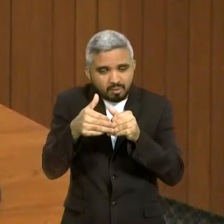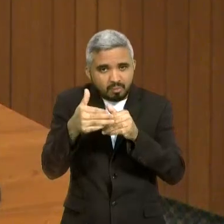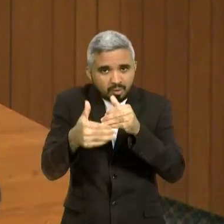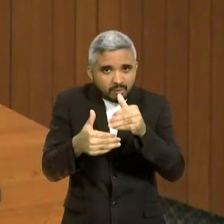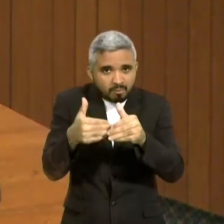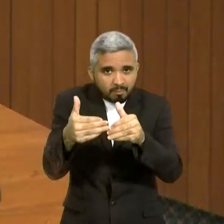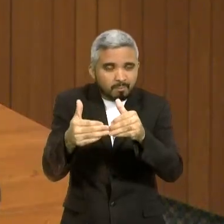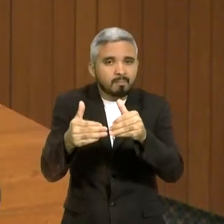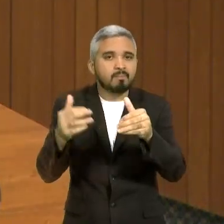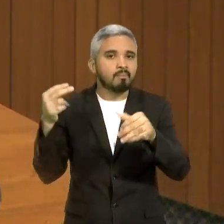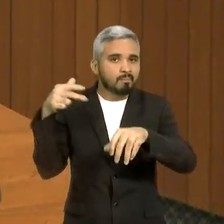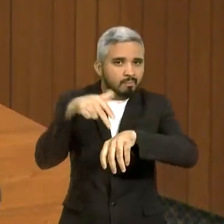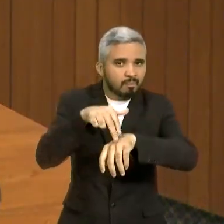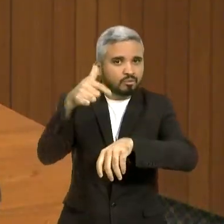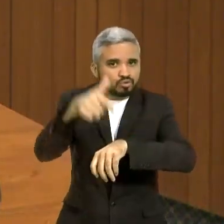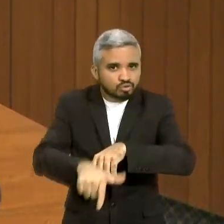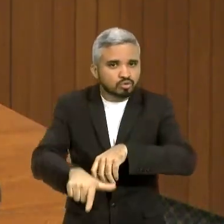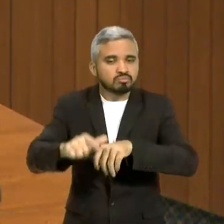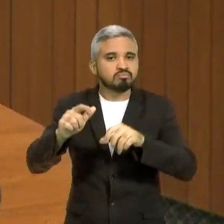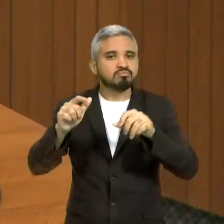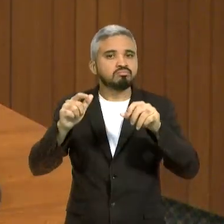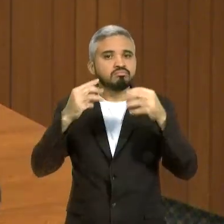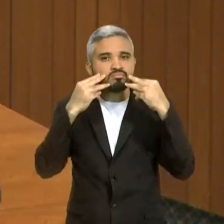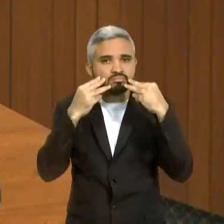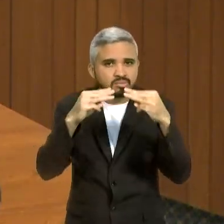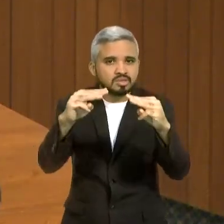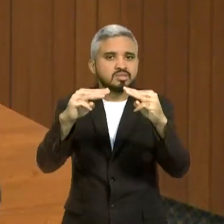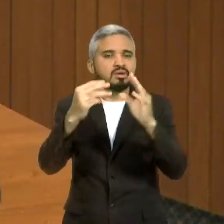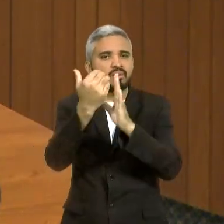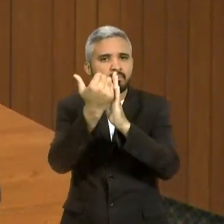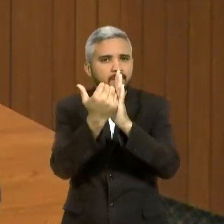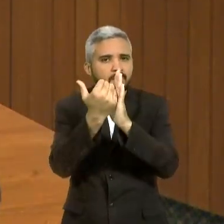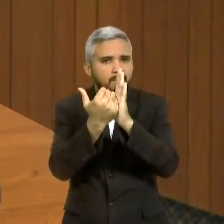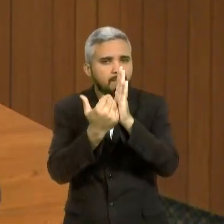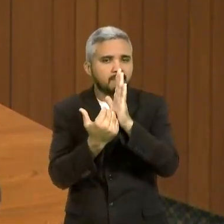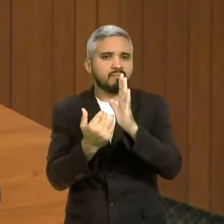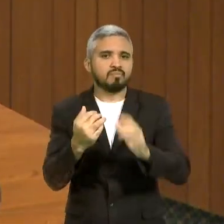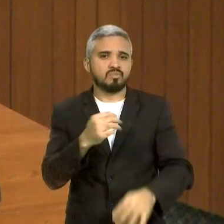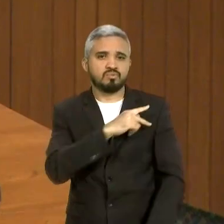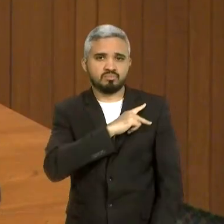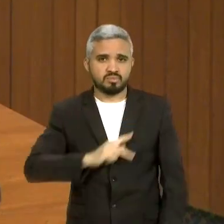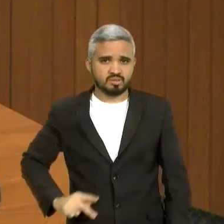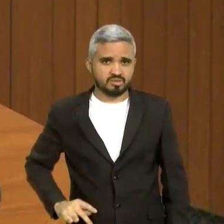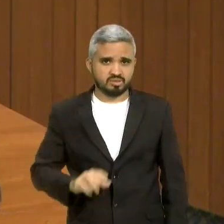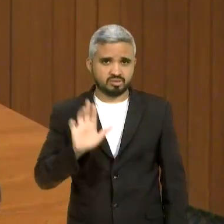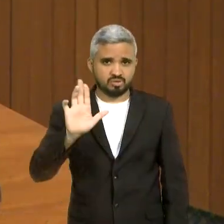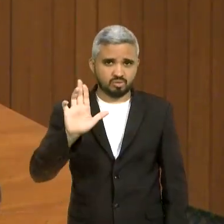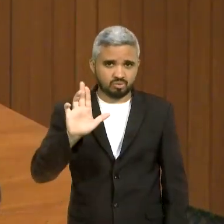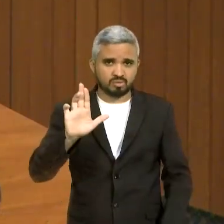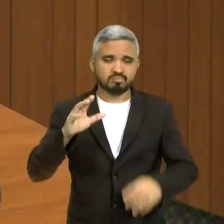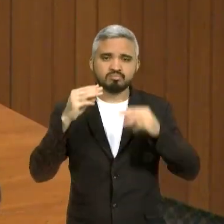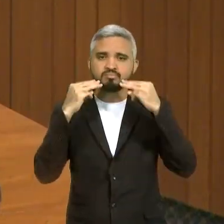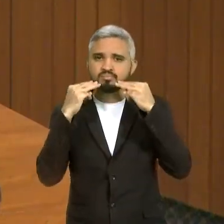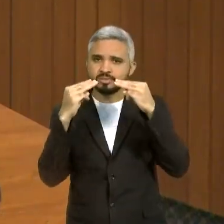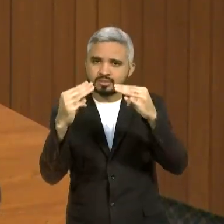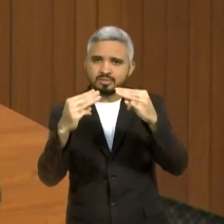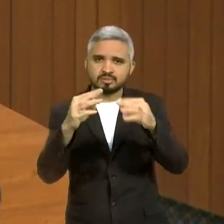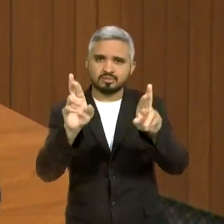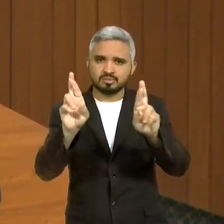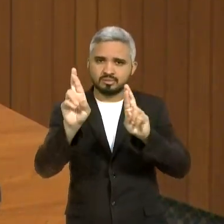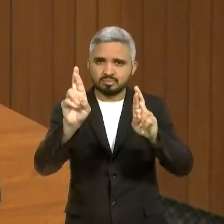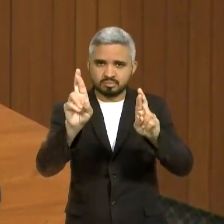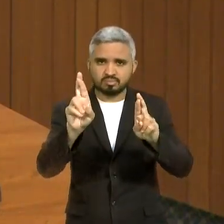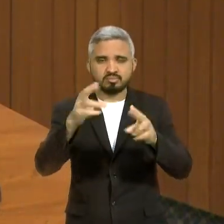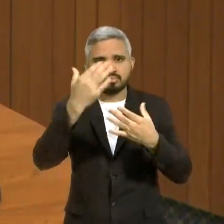avanços da política econômica do nosso país sob a gestão do nosso presidente Lula. Então fica aqui a mensagem de esperança, agradecendo de fato